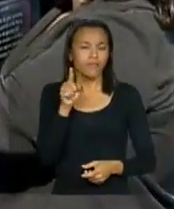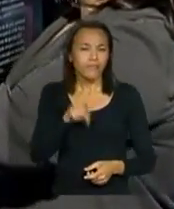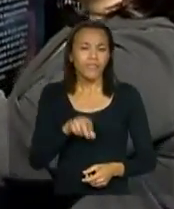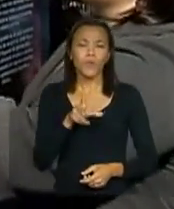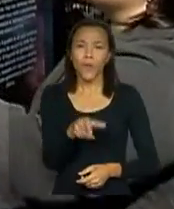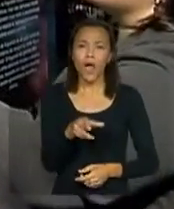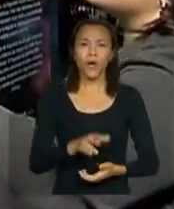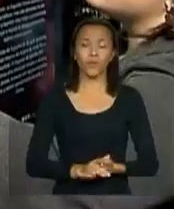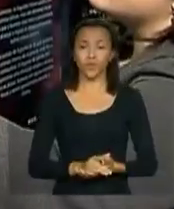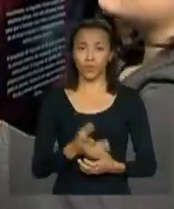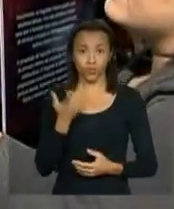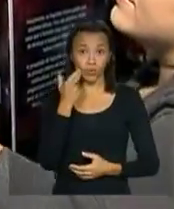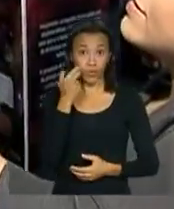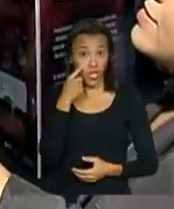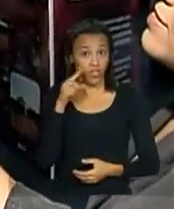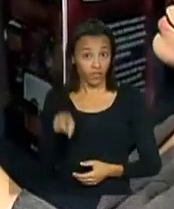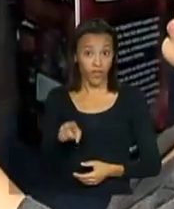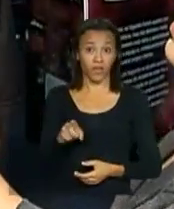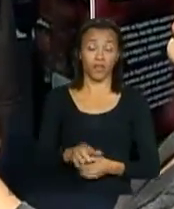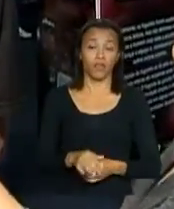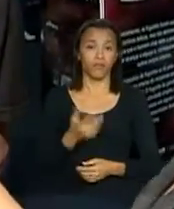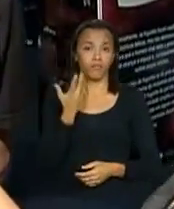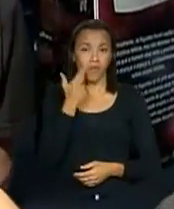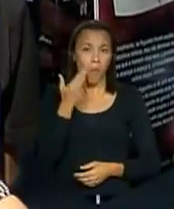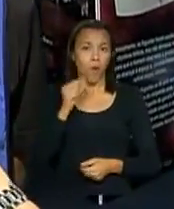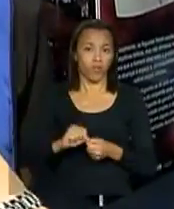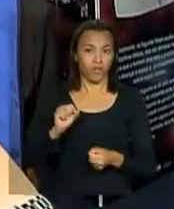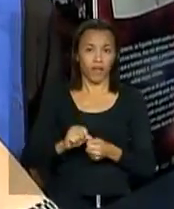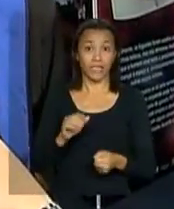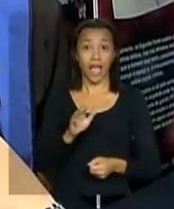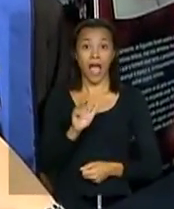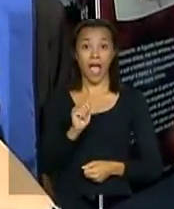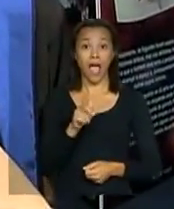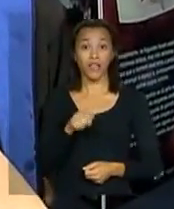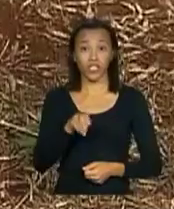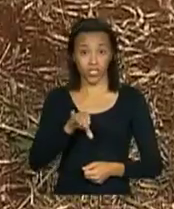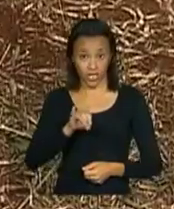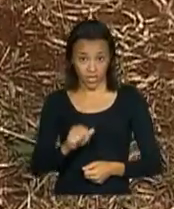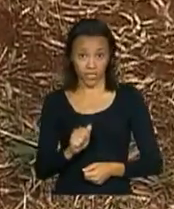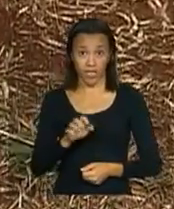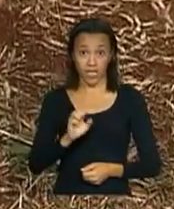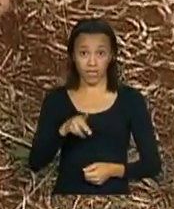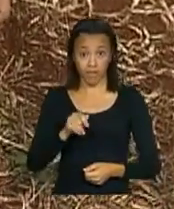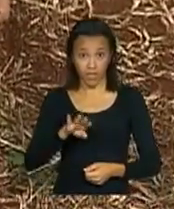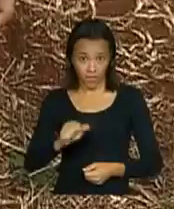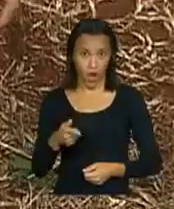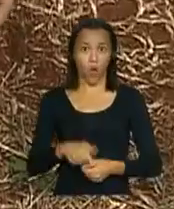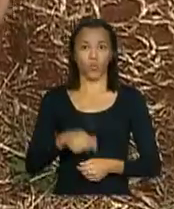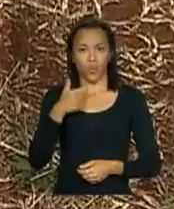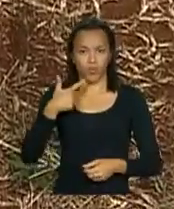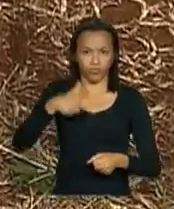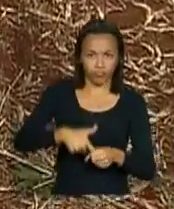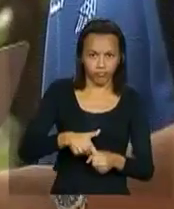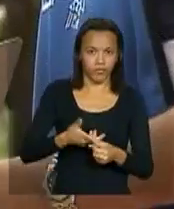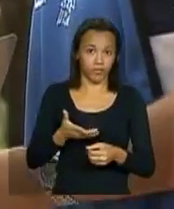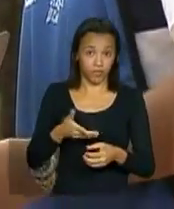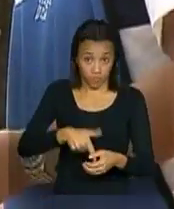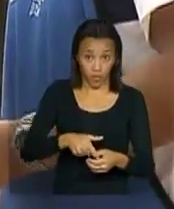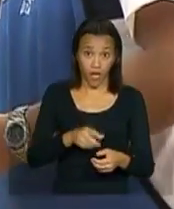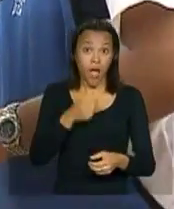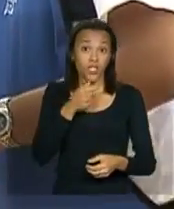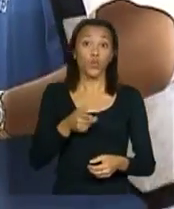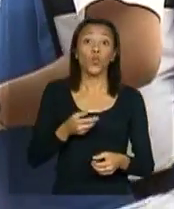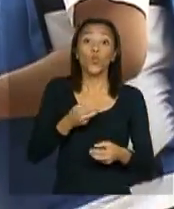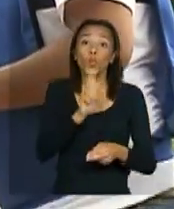funcionamento dos foguetes que a Agência Espacial produz. Só que em vez do combustível sólido, no caso desse foguete, a gente